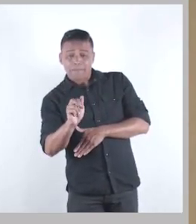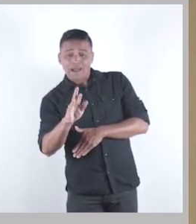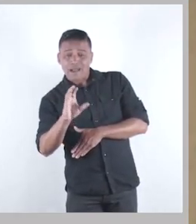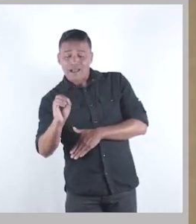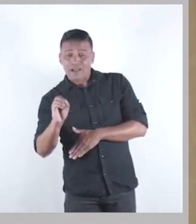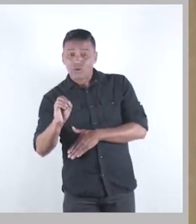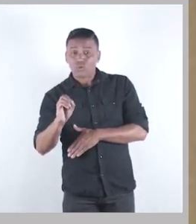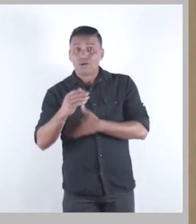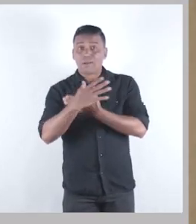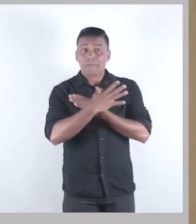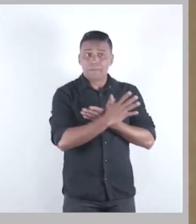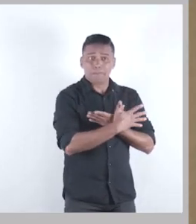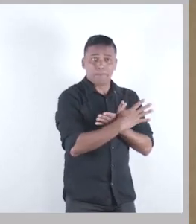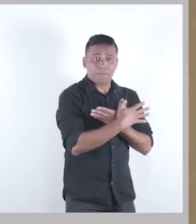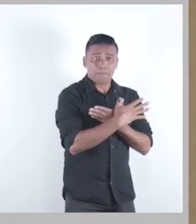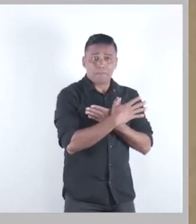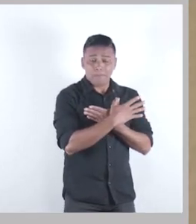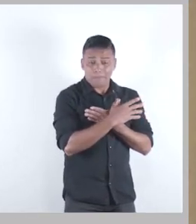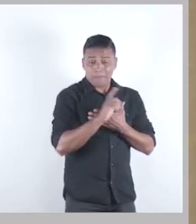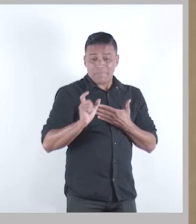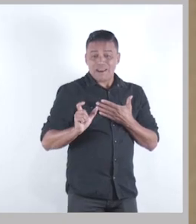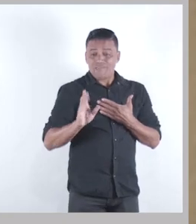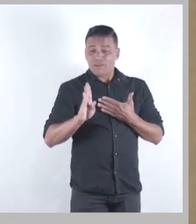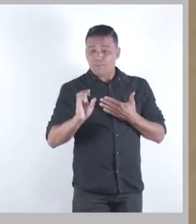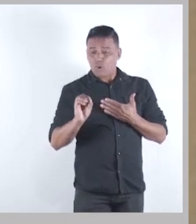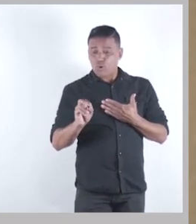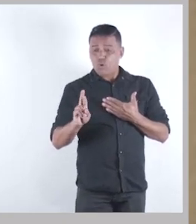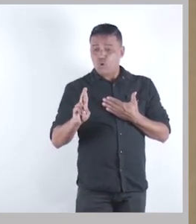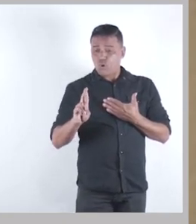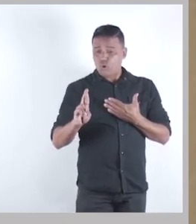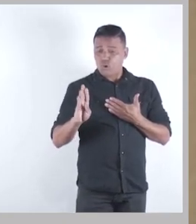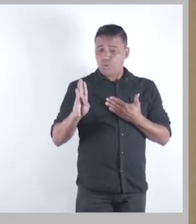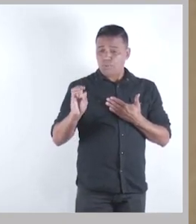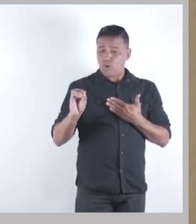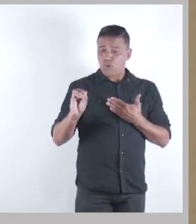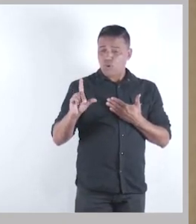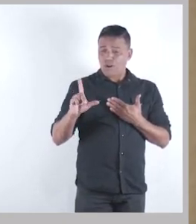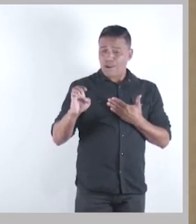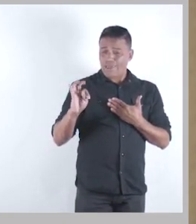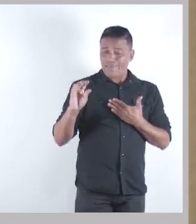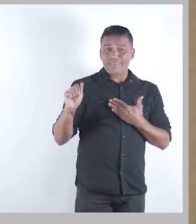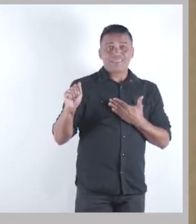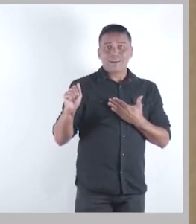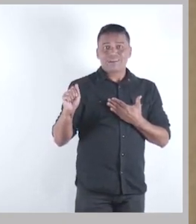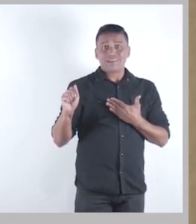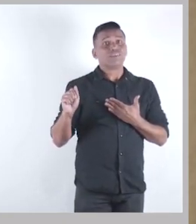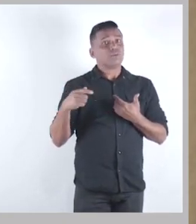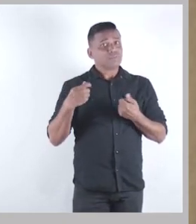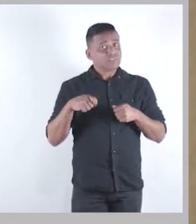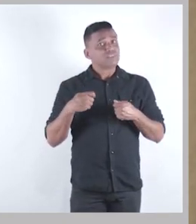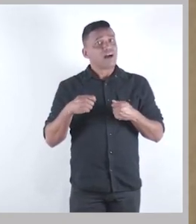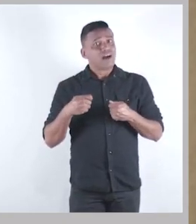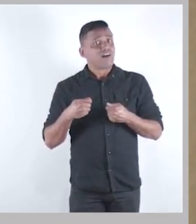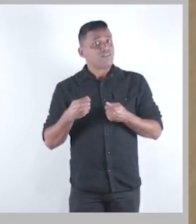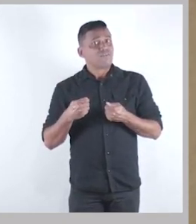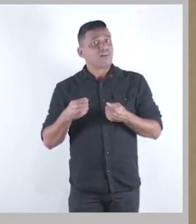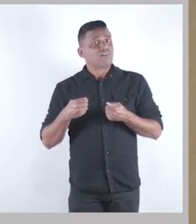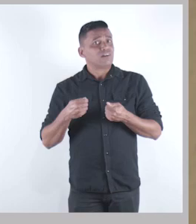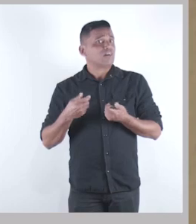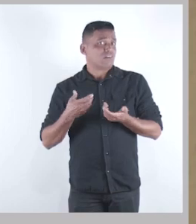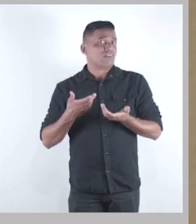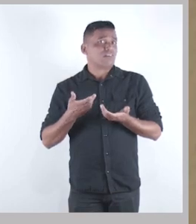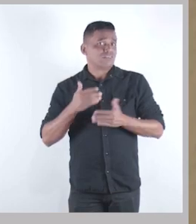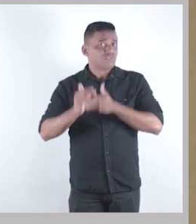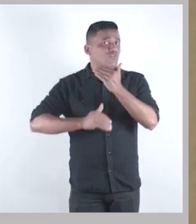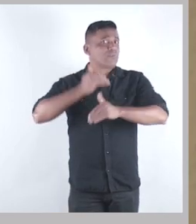borboleta, a palavra borboleta, para ir introduzindo. Então, eu acho que um dos grandes passos que Moçambique podia dar em direção